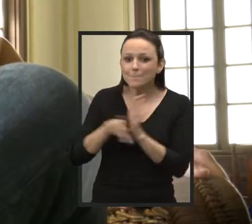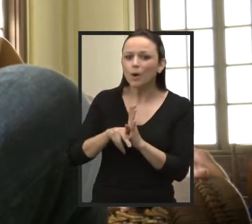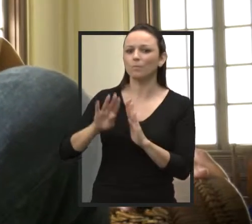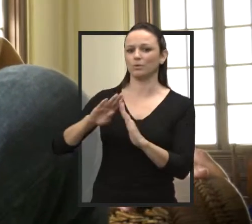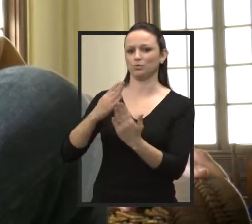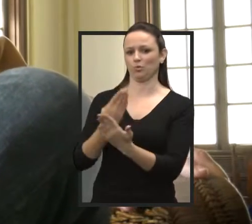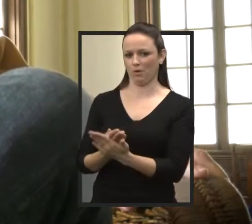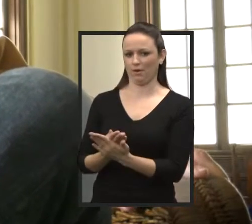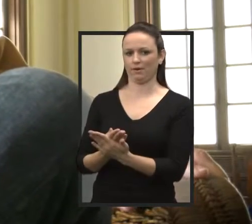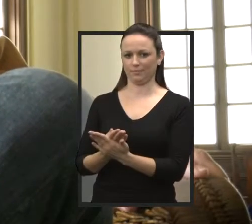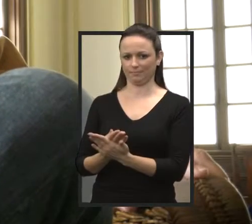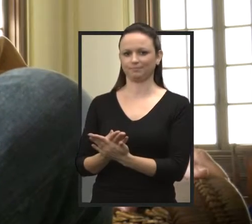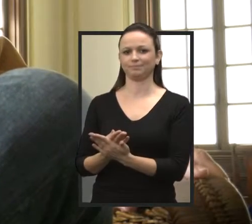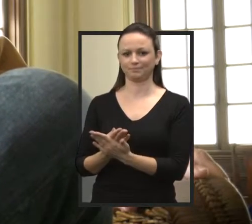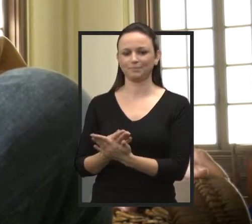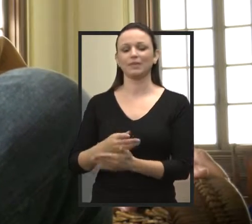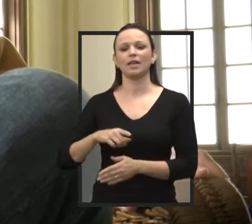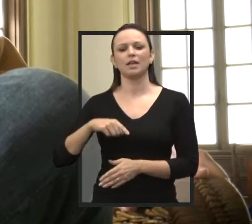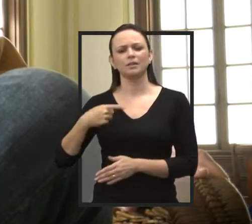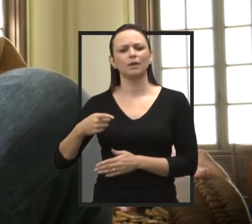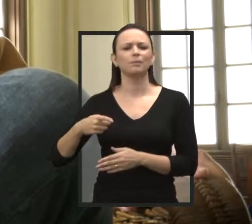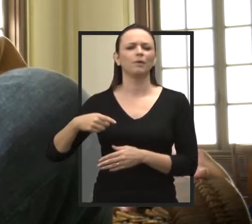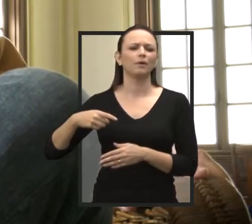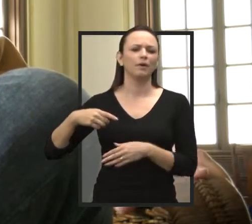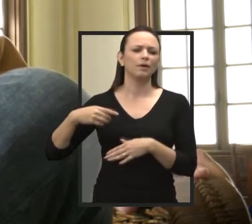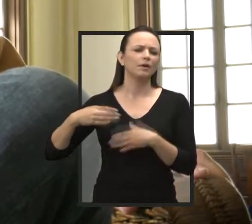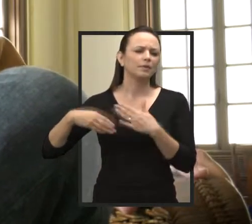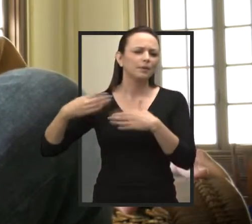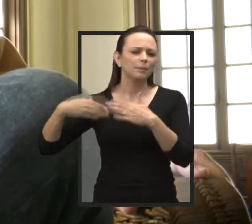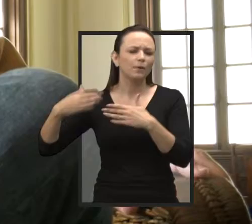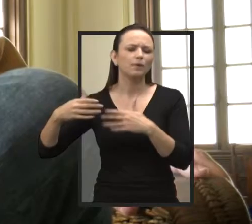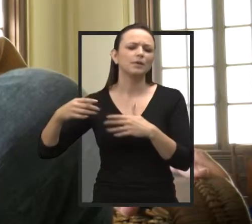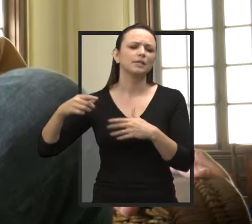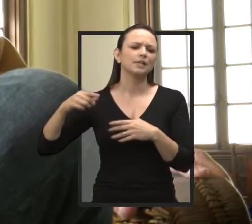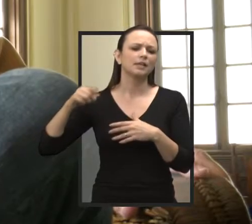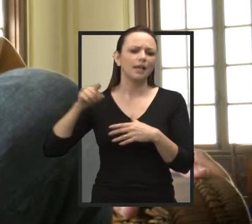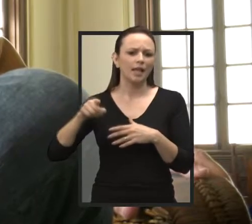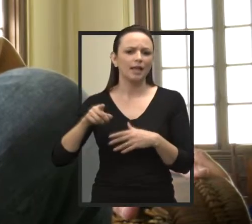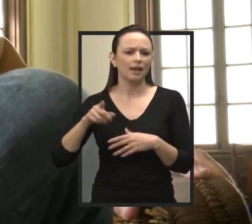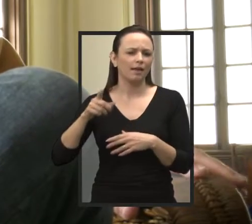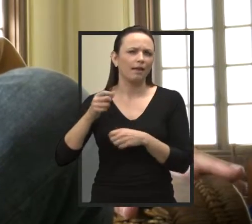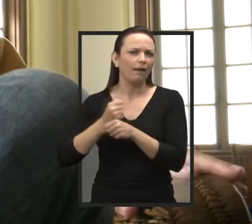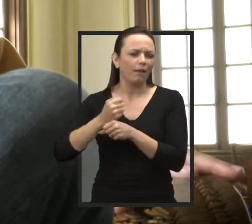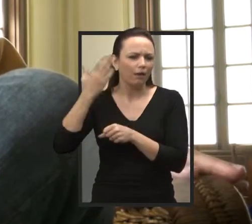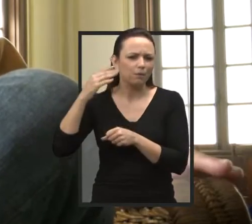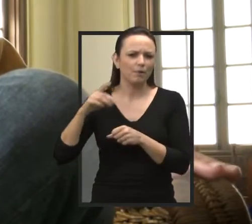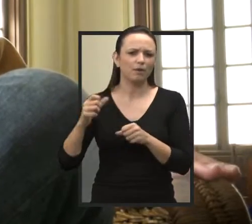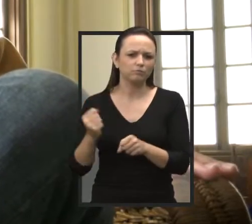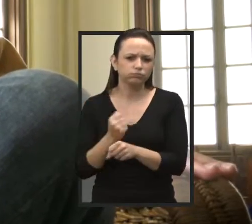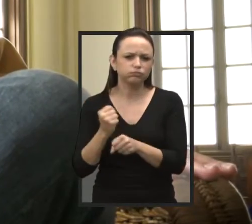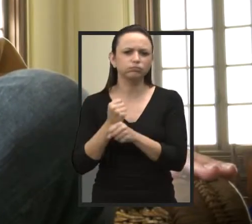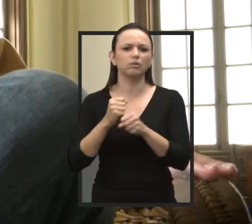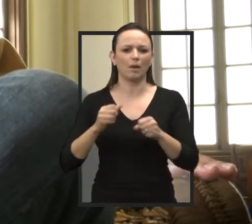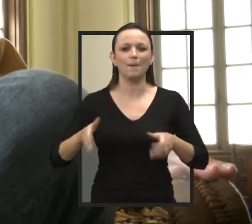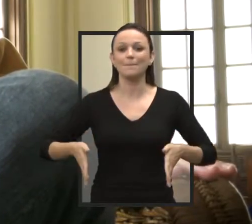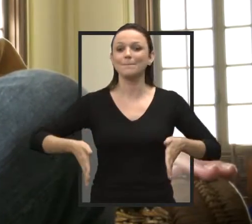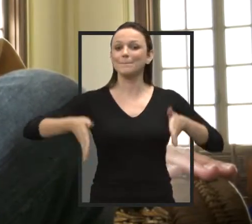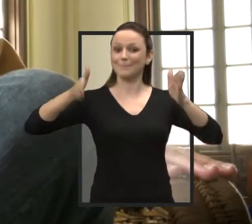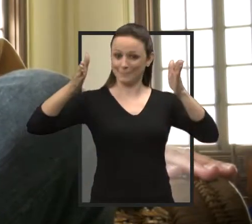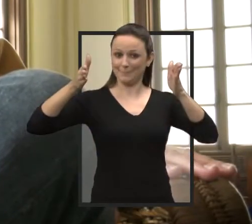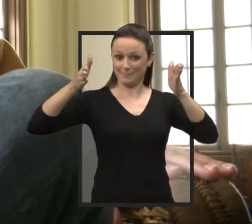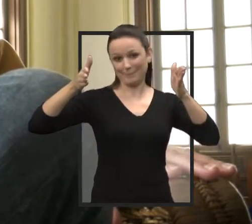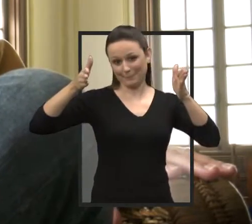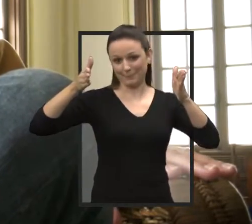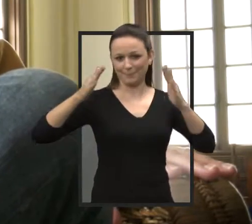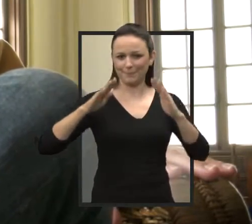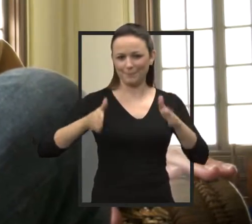ser escola. Muito lá para trás, eles, mesmo na época que ela foi construída, se aproveitavam prédios